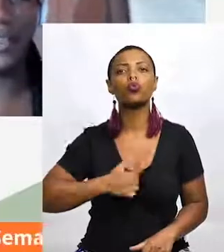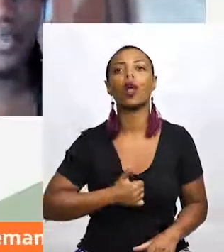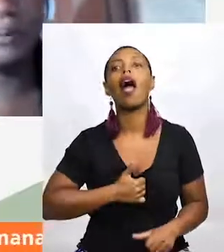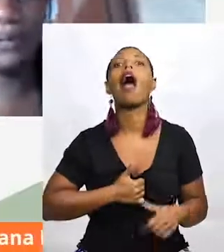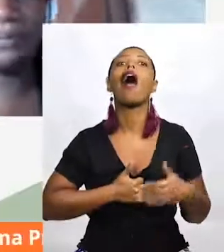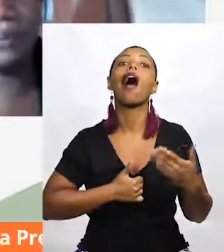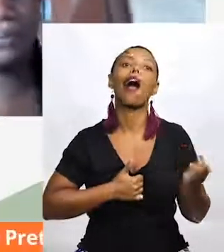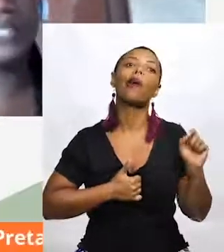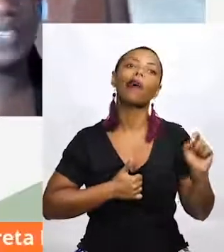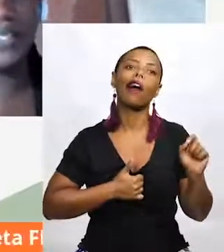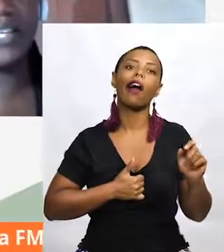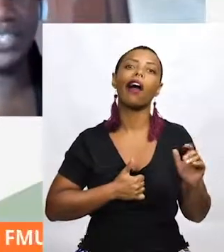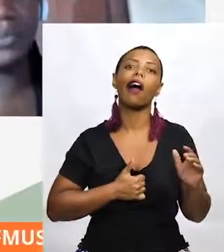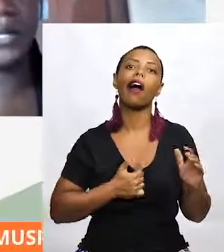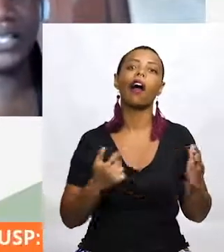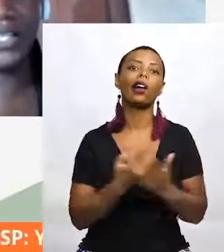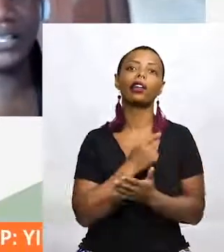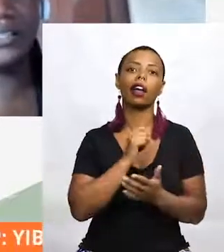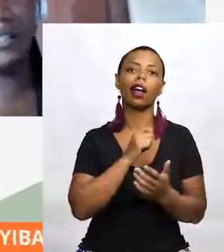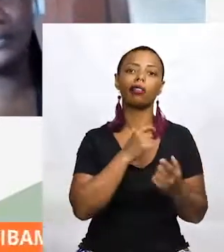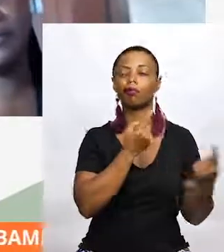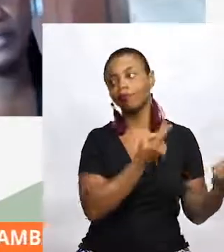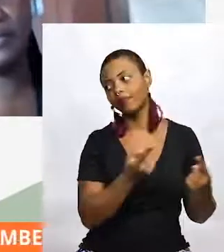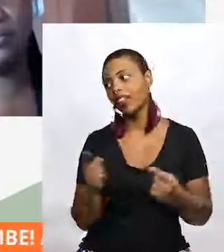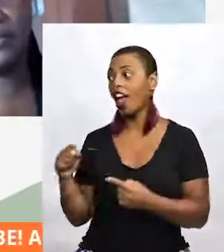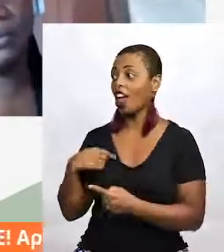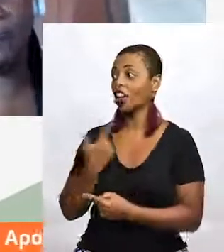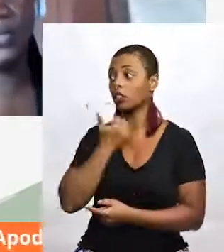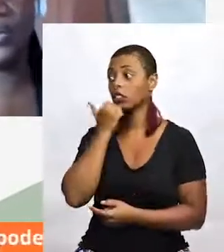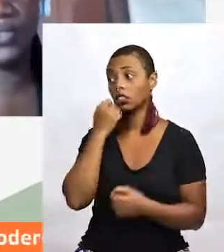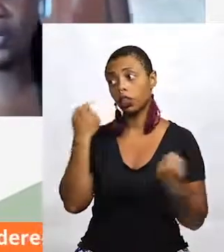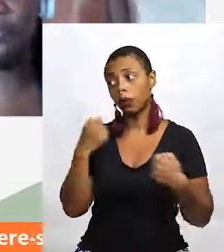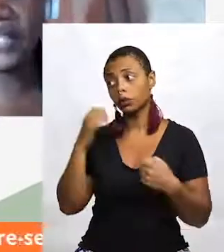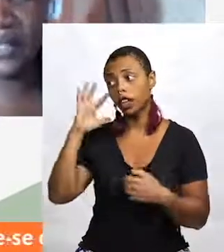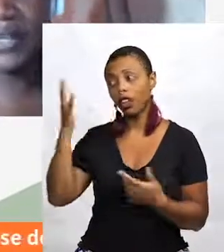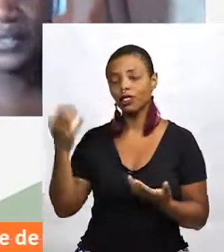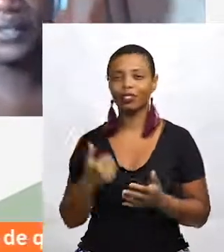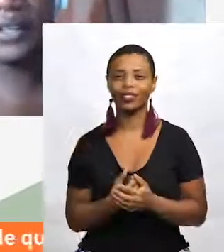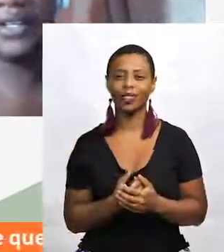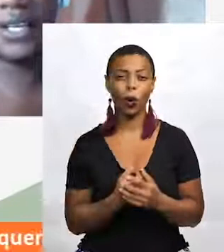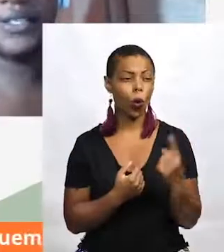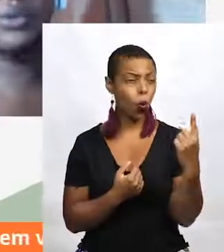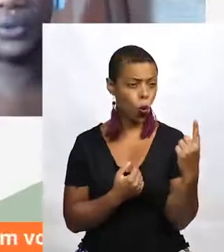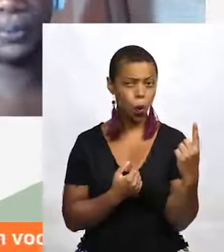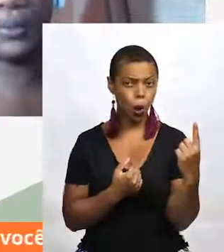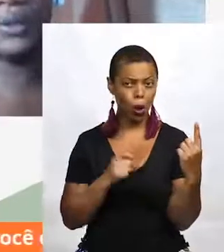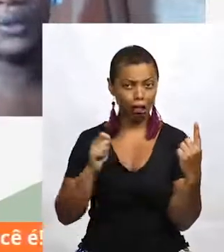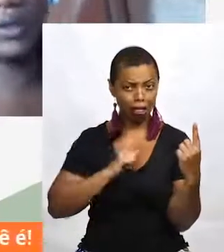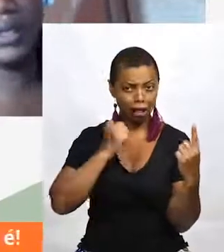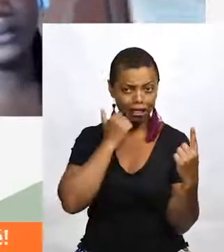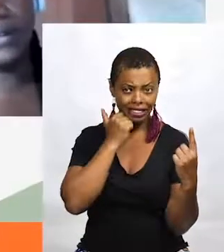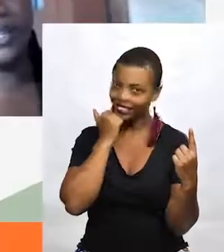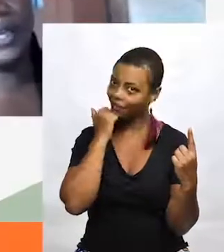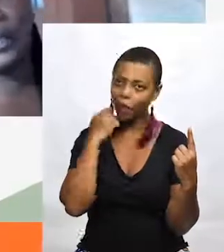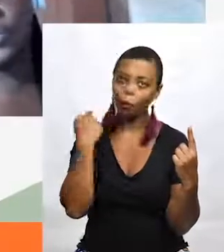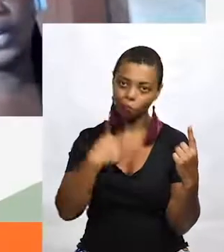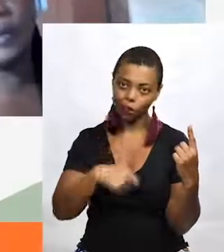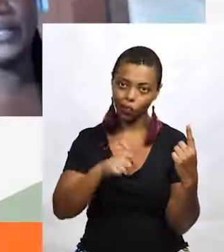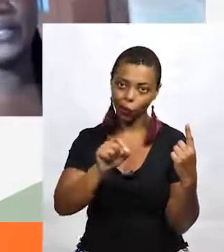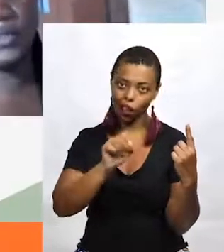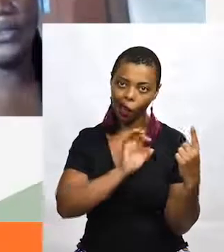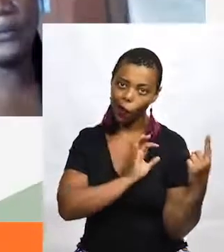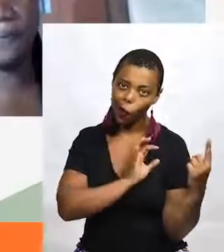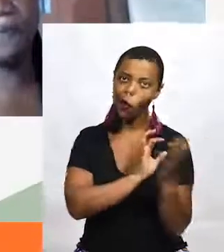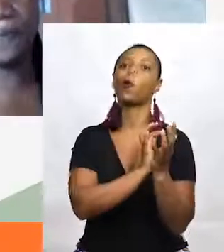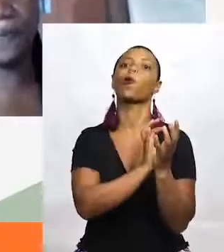né? Ricocheteia para a ciência que a gente pratica. Uma pessoa só não faz ciência, tem que ser um grupo. Acho